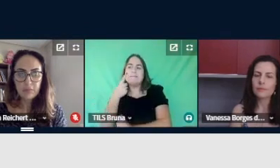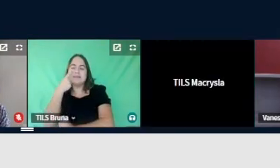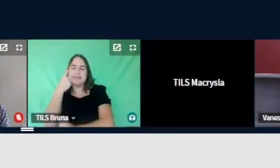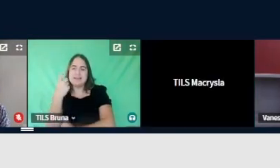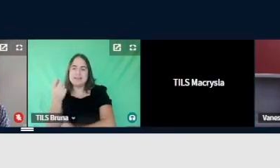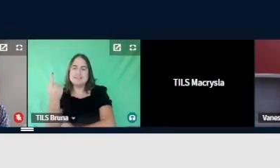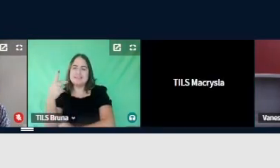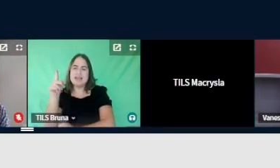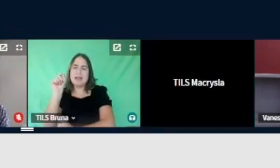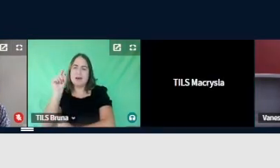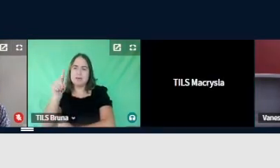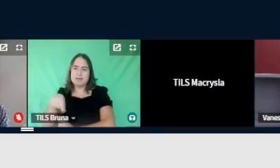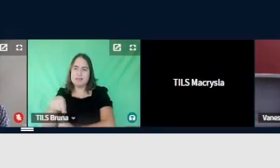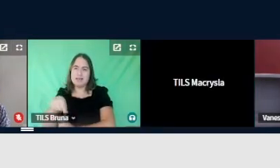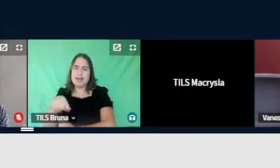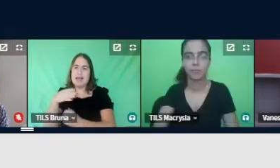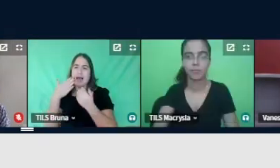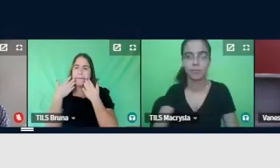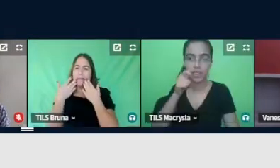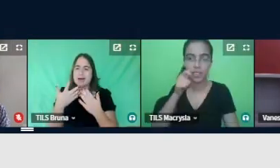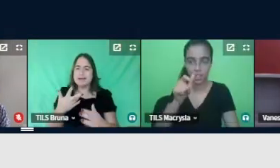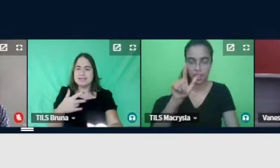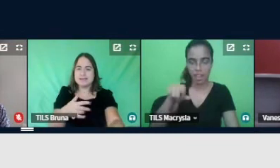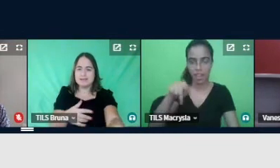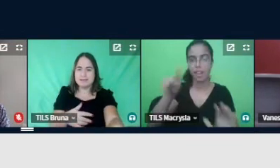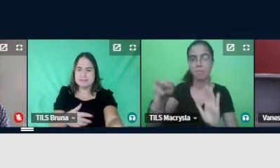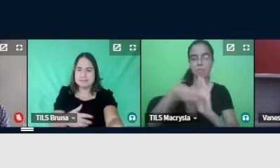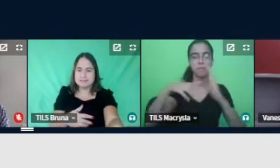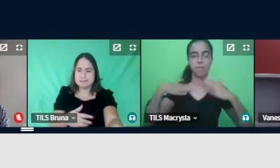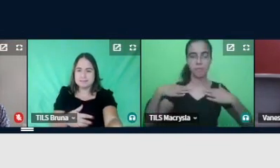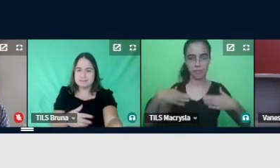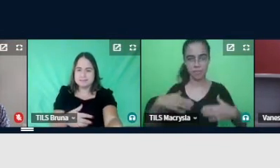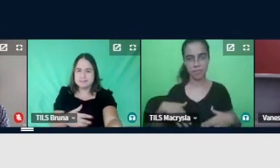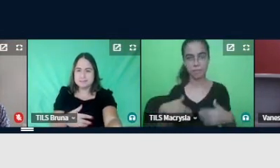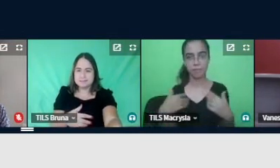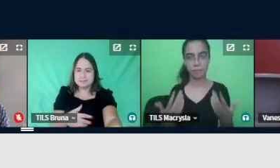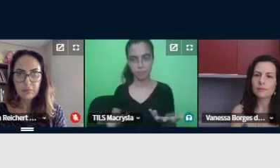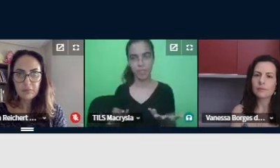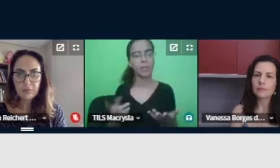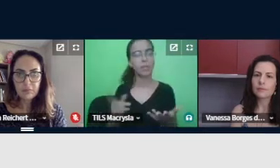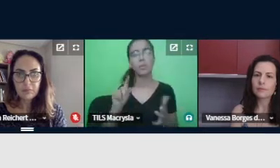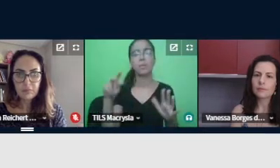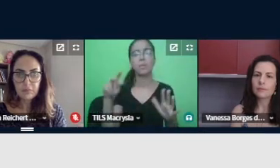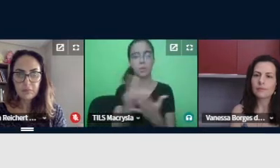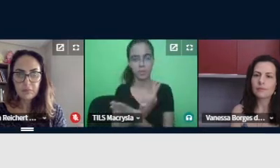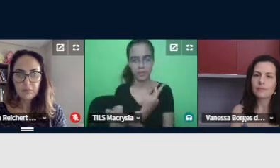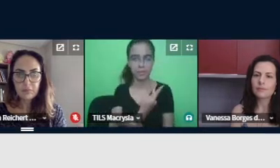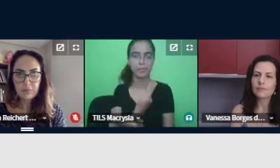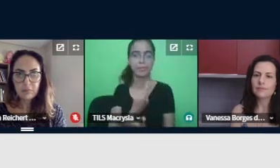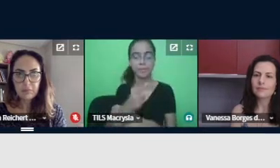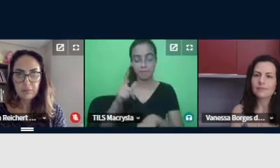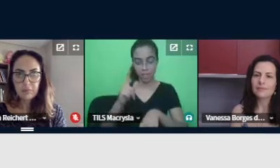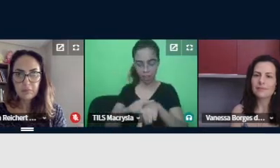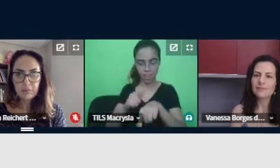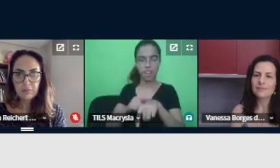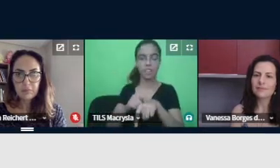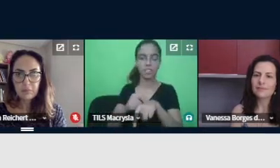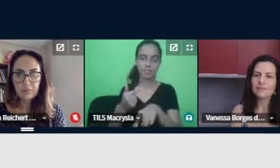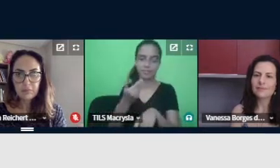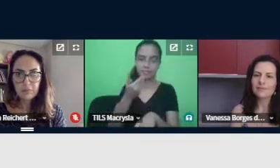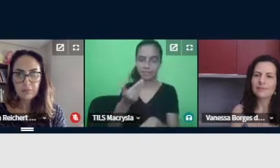era a aparência física. Então, o que que acontecia? Quando a gente demandava mais da